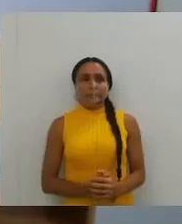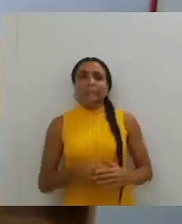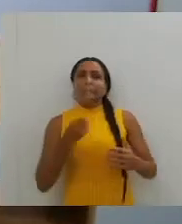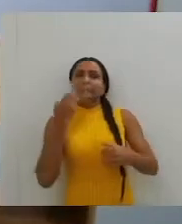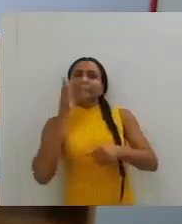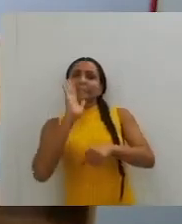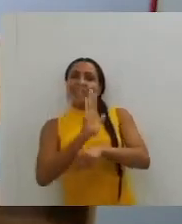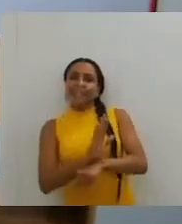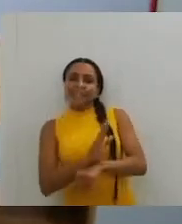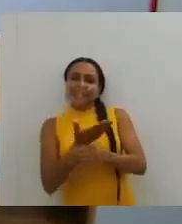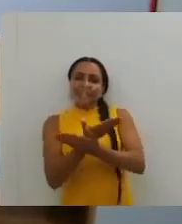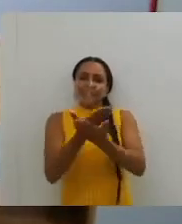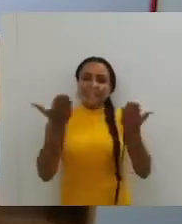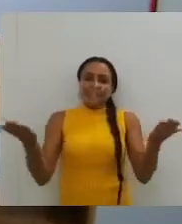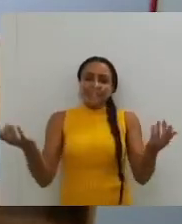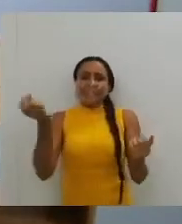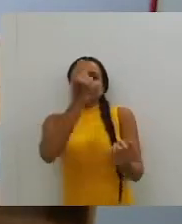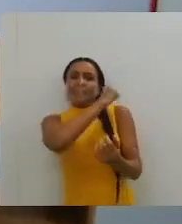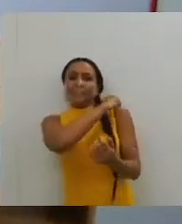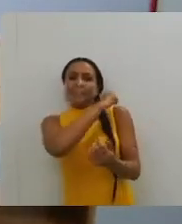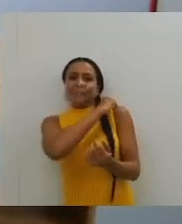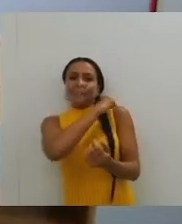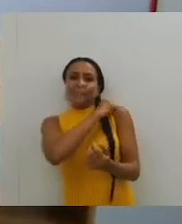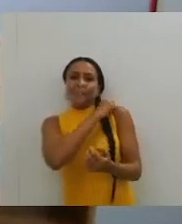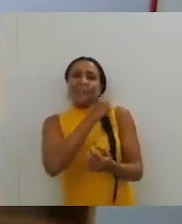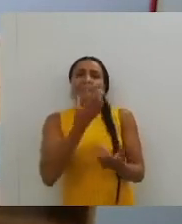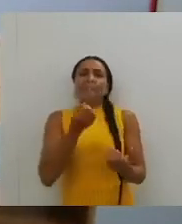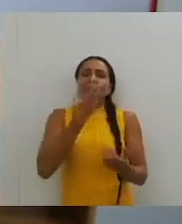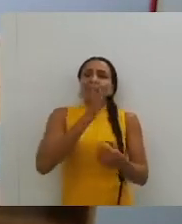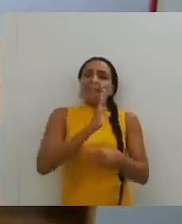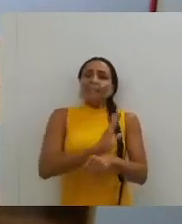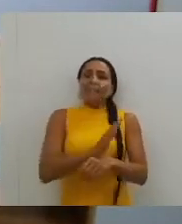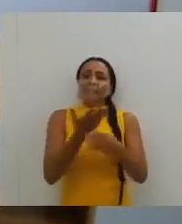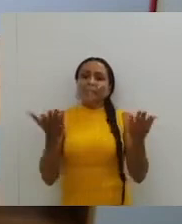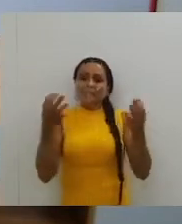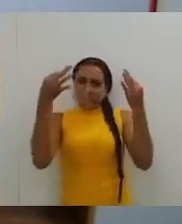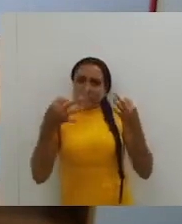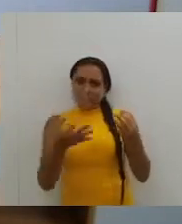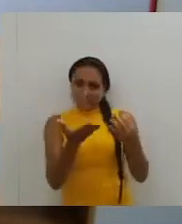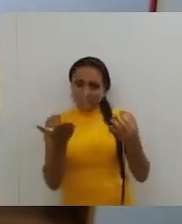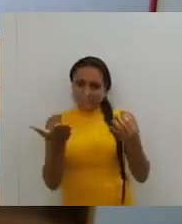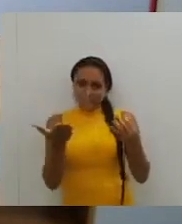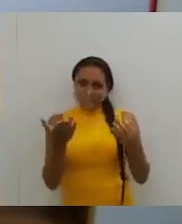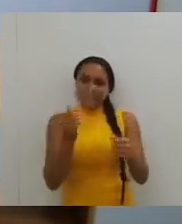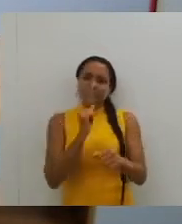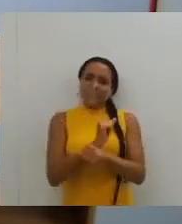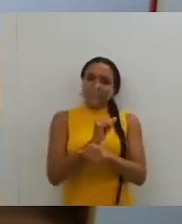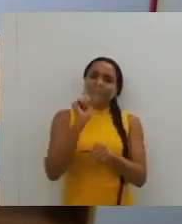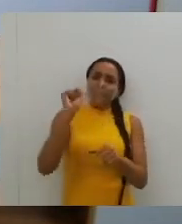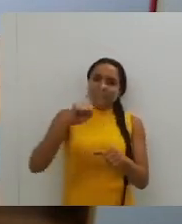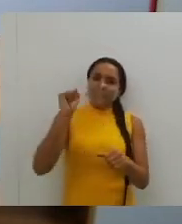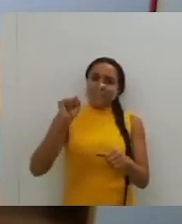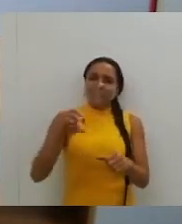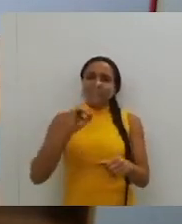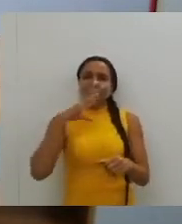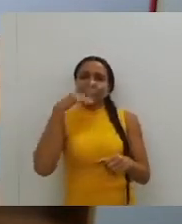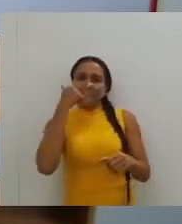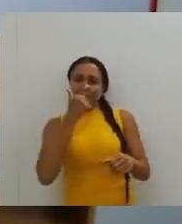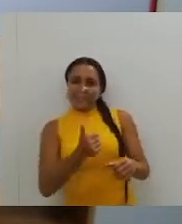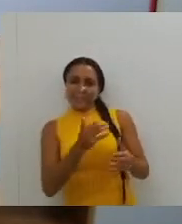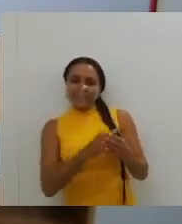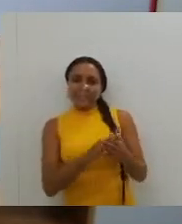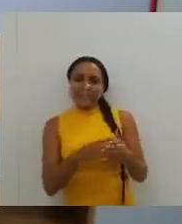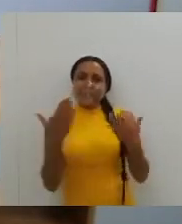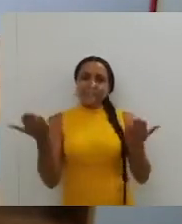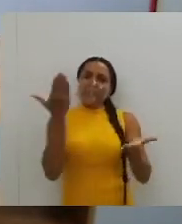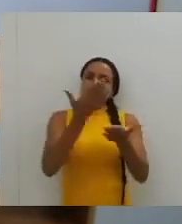Boa tarde, pessoal do primeiro ano. Boa tarde, galera. Tudo em ordem com vocês? Espero que esteja tudo bem. Vamos para mais